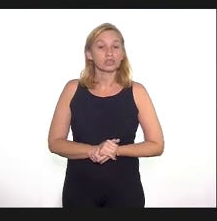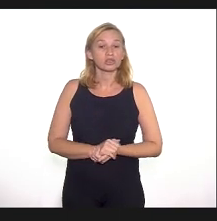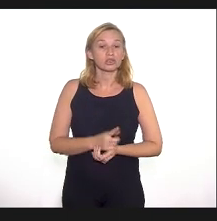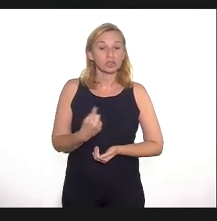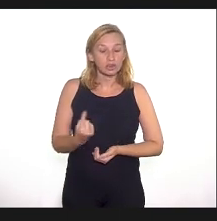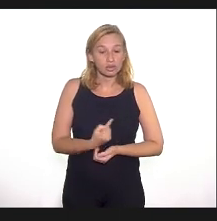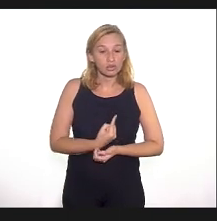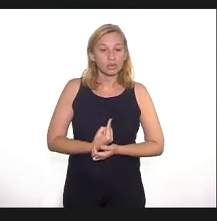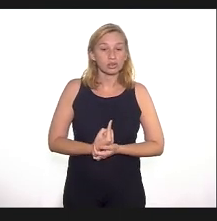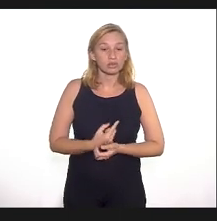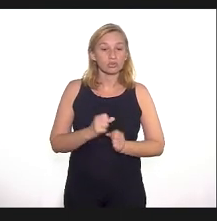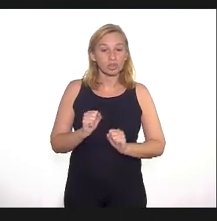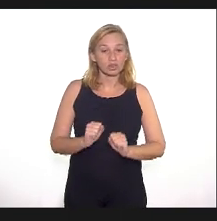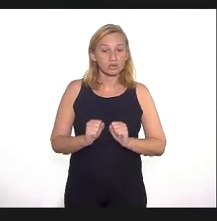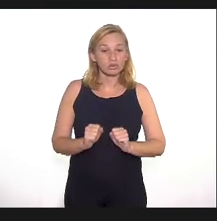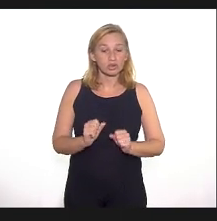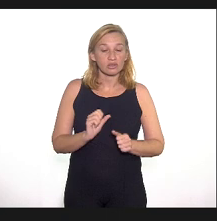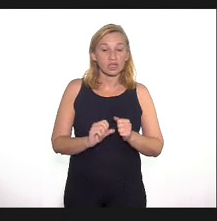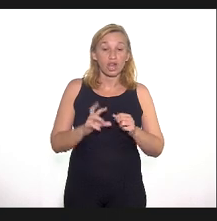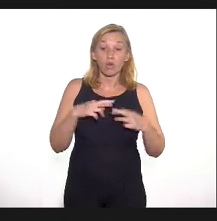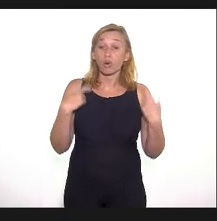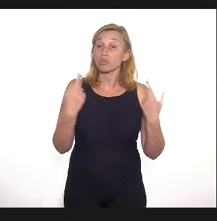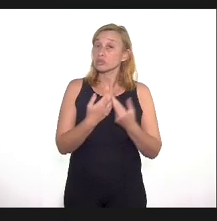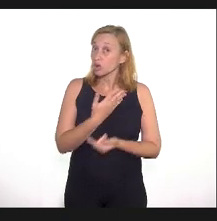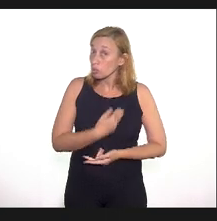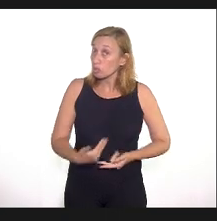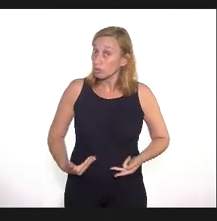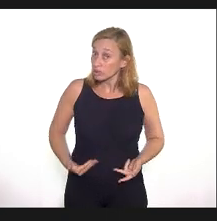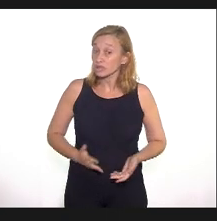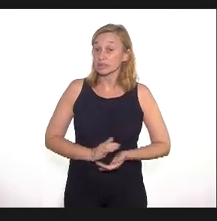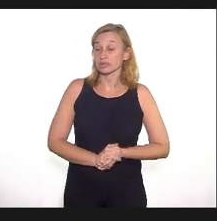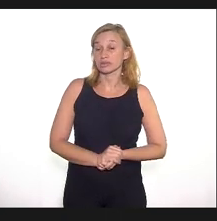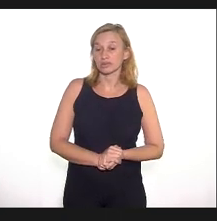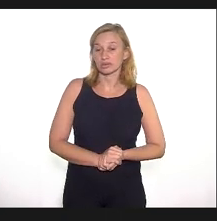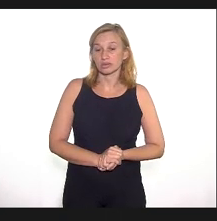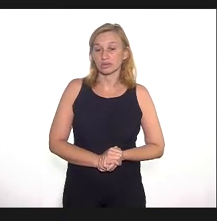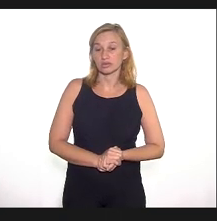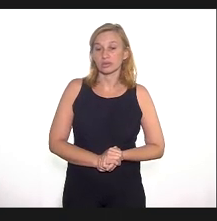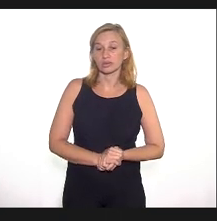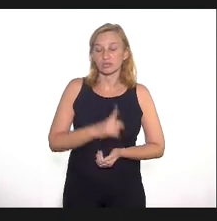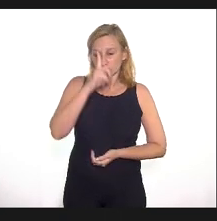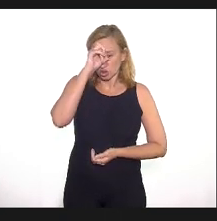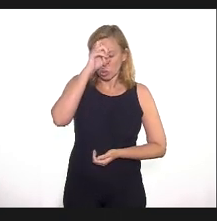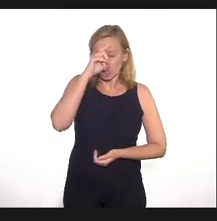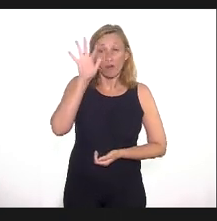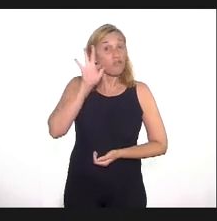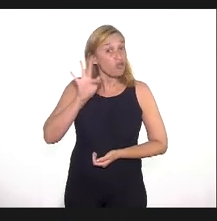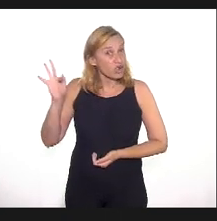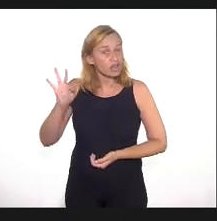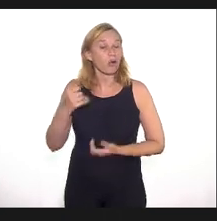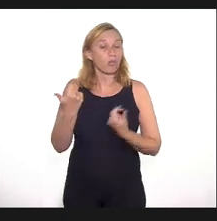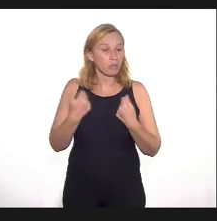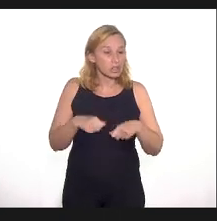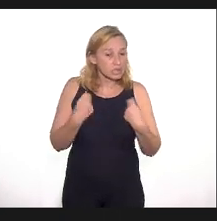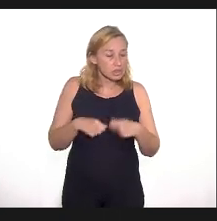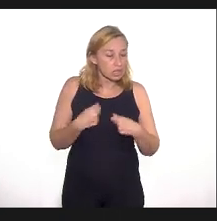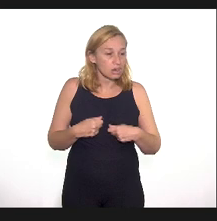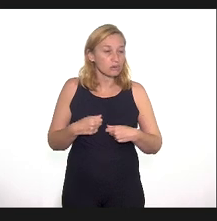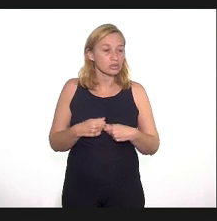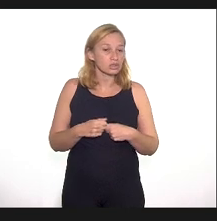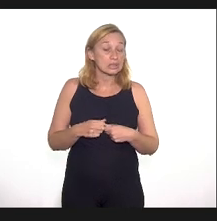gente faça uma audiência pública. É um hospital federal, nós precisamos aí